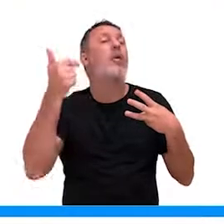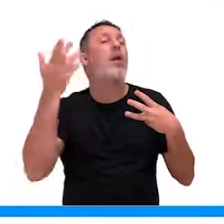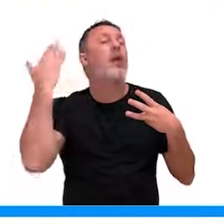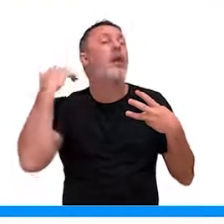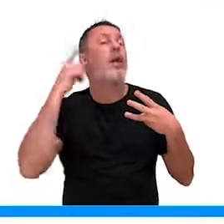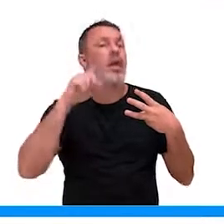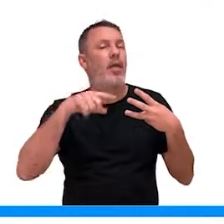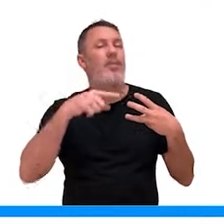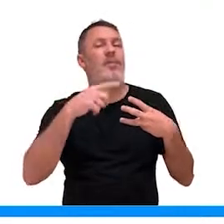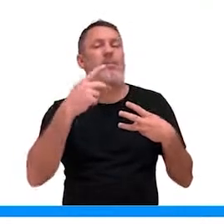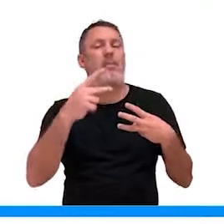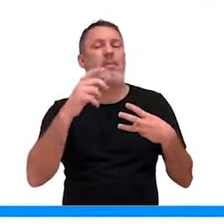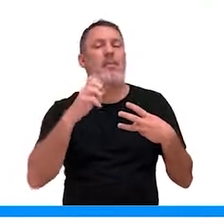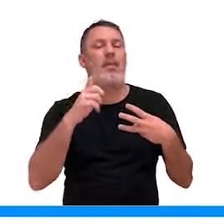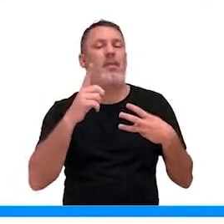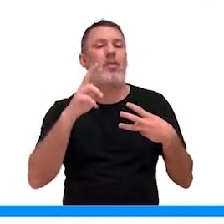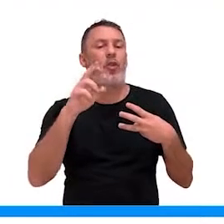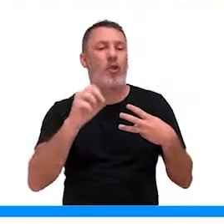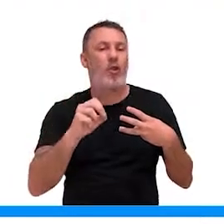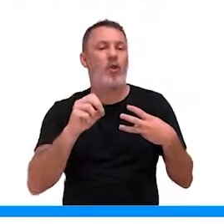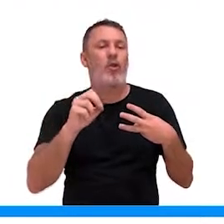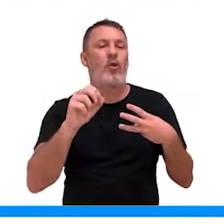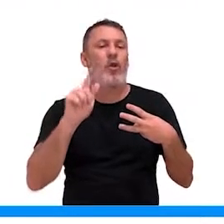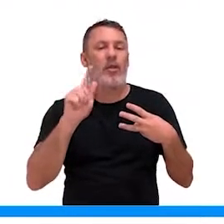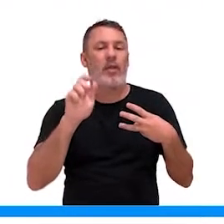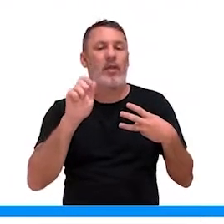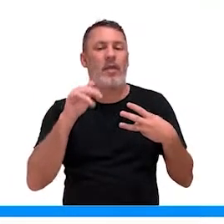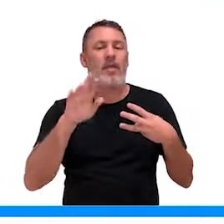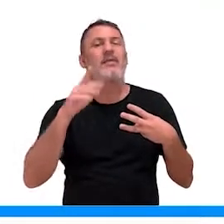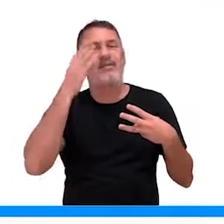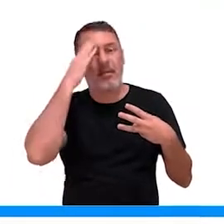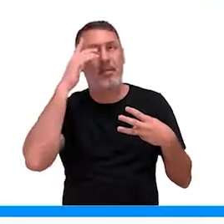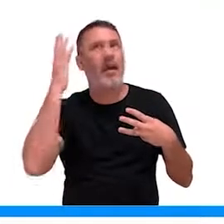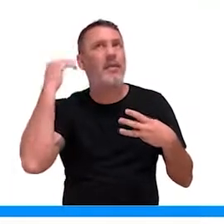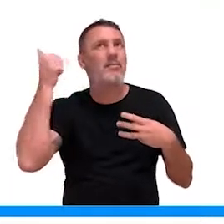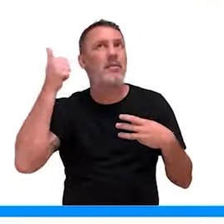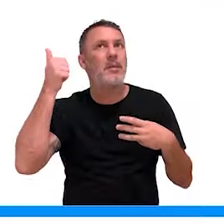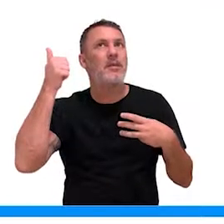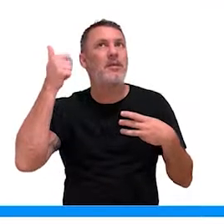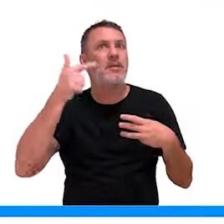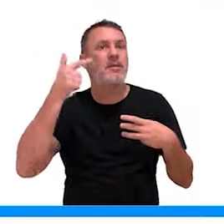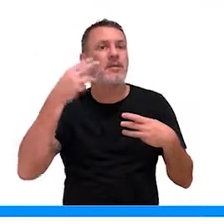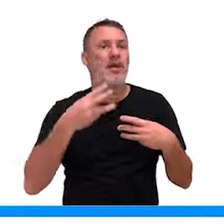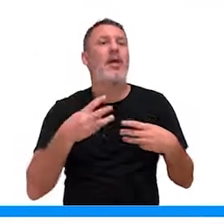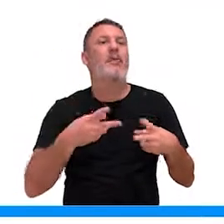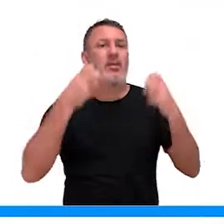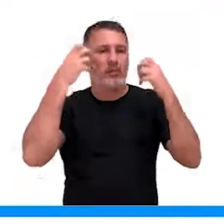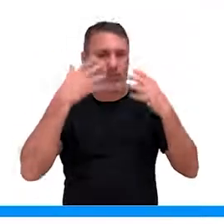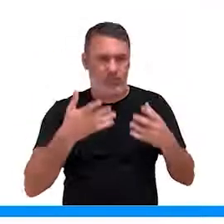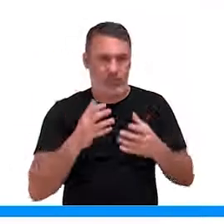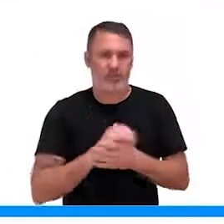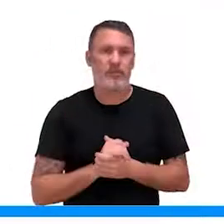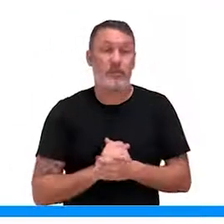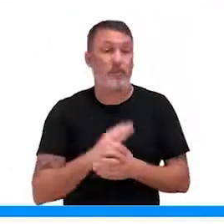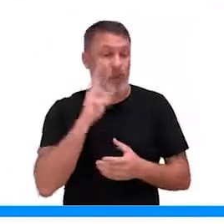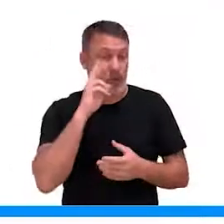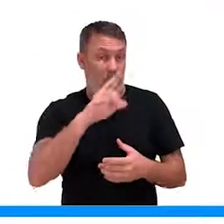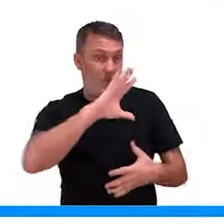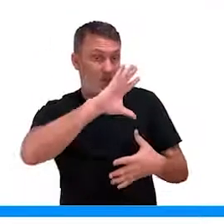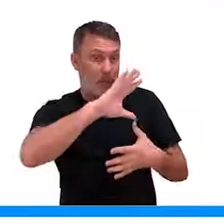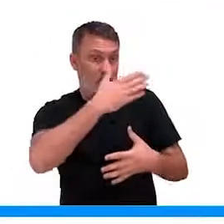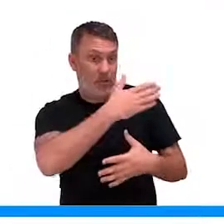de Pedro Geiger. Observando a imagem, você já tem que chegar a essa conclusão. O critério adotado na divisão regional descrita no